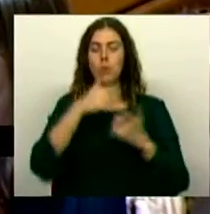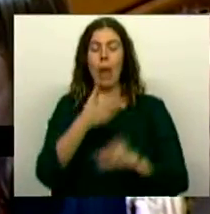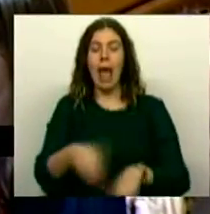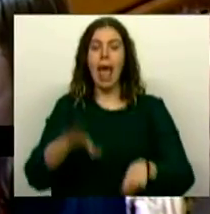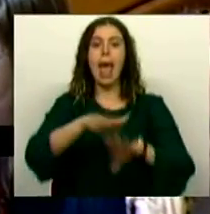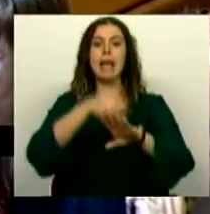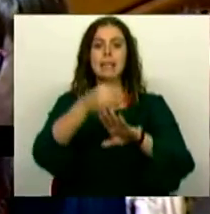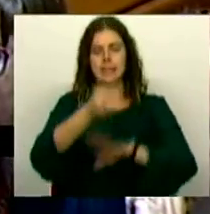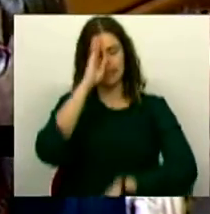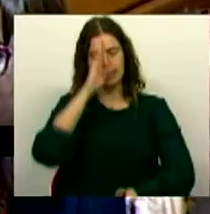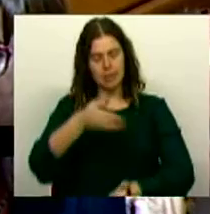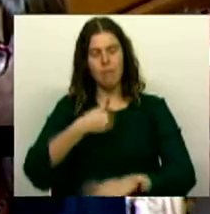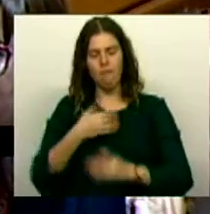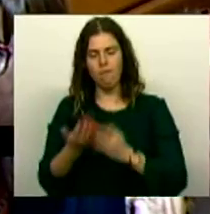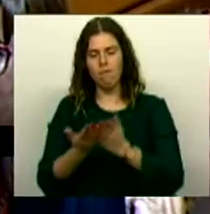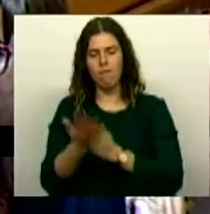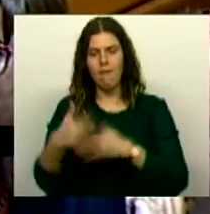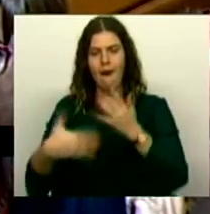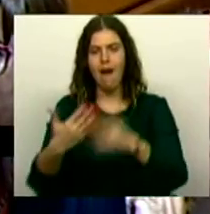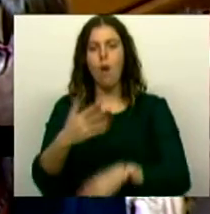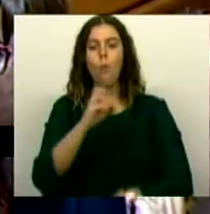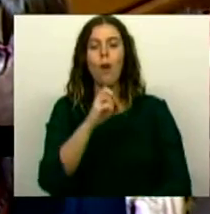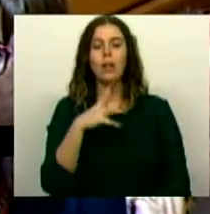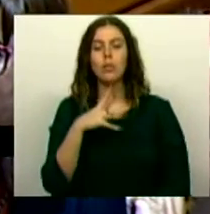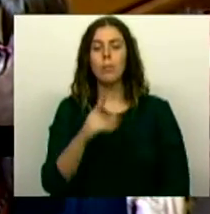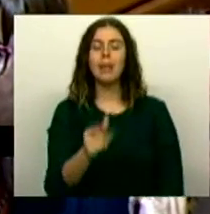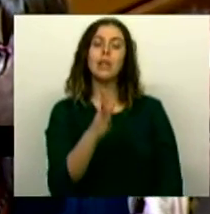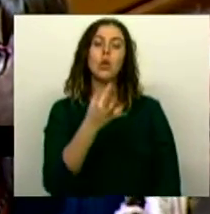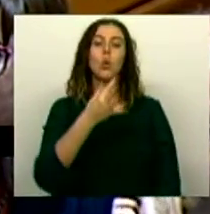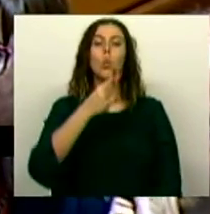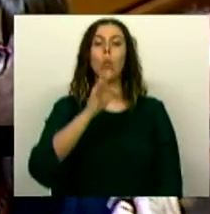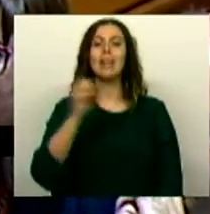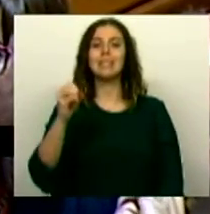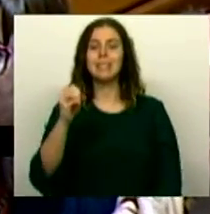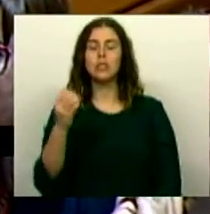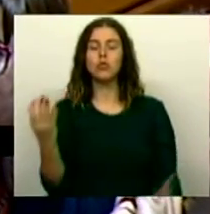e vai continuar a ser, são mais 8.400